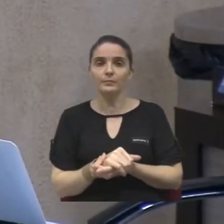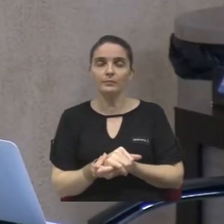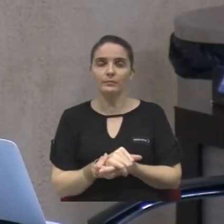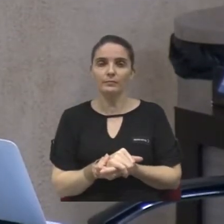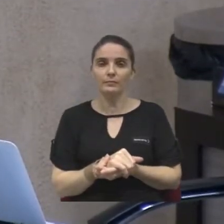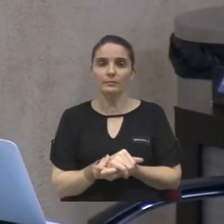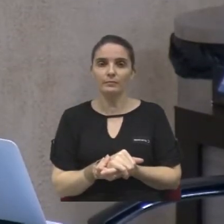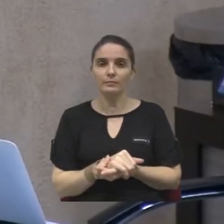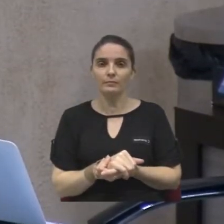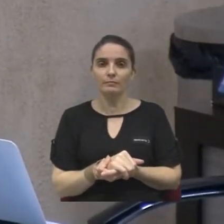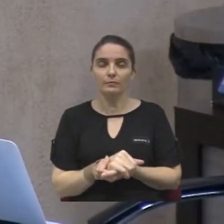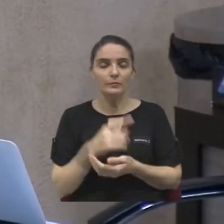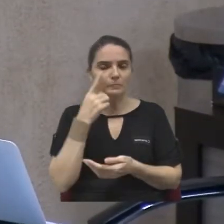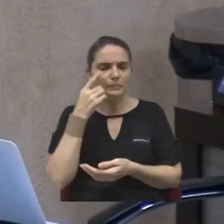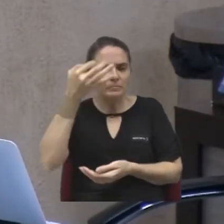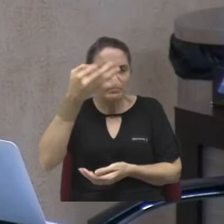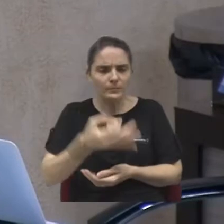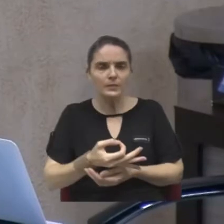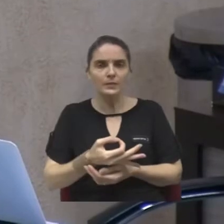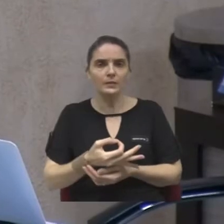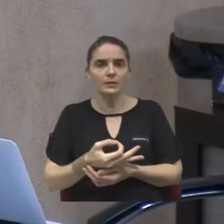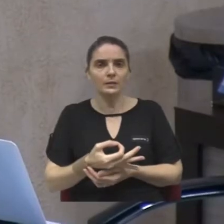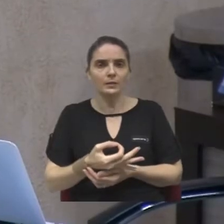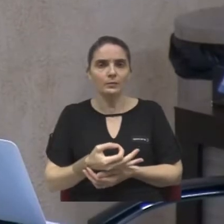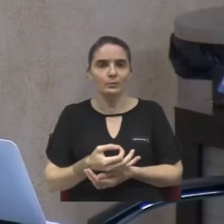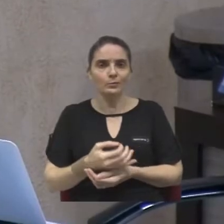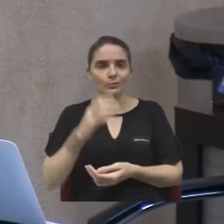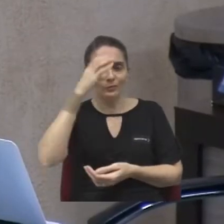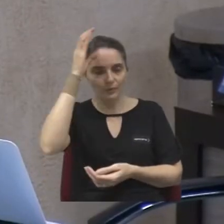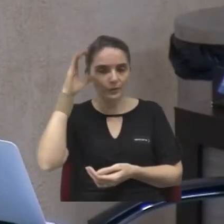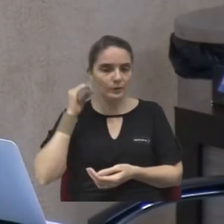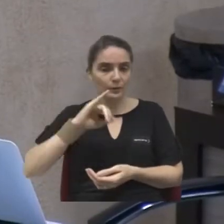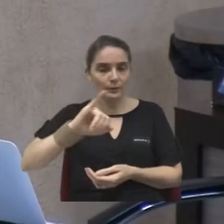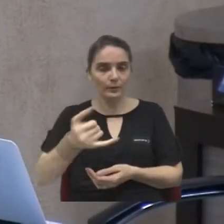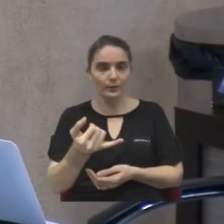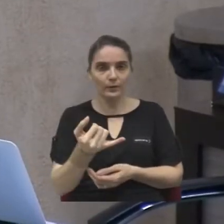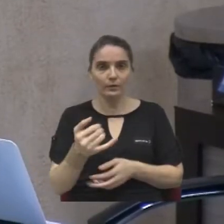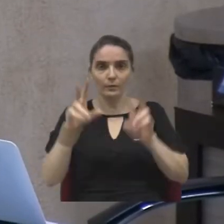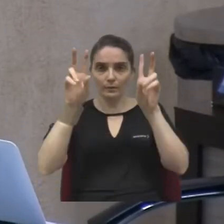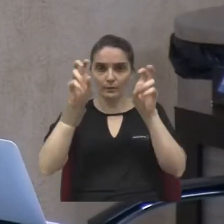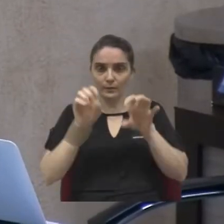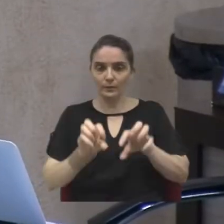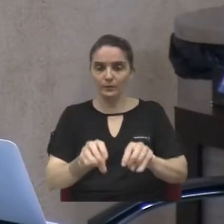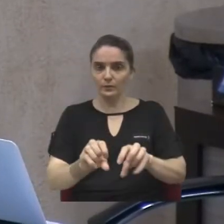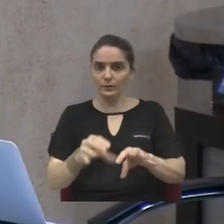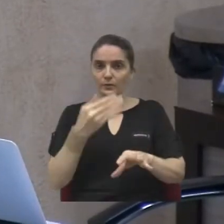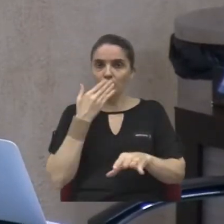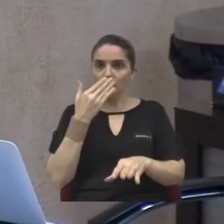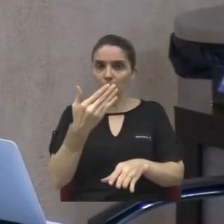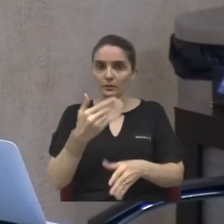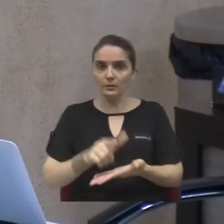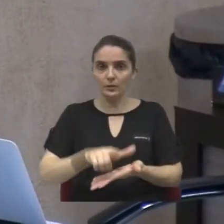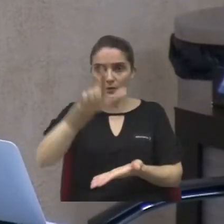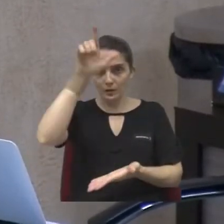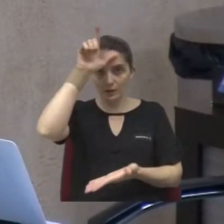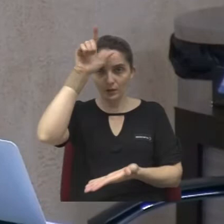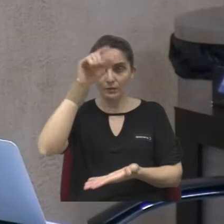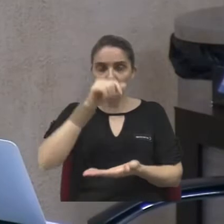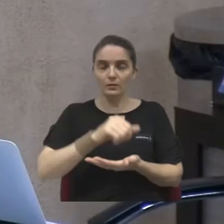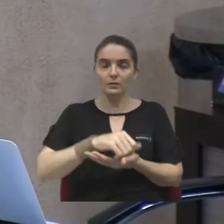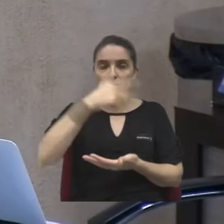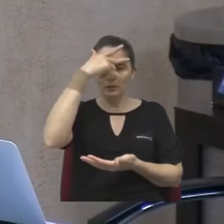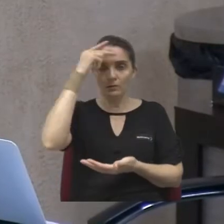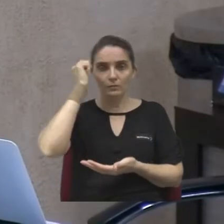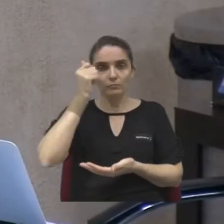esses casos. Aproveito que a temática é educação e solicito à líder do governo também para que leve mais uma vez